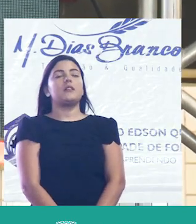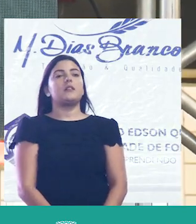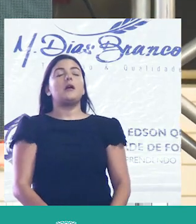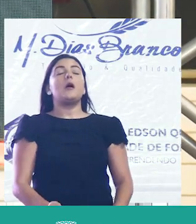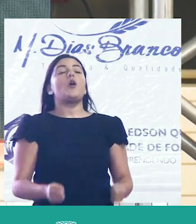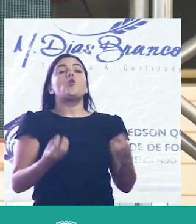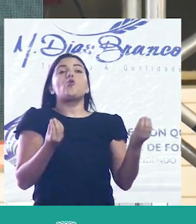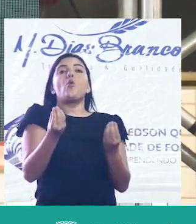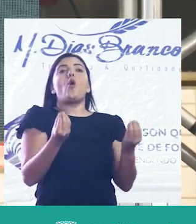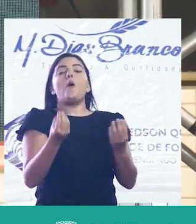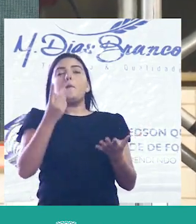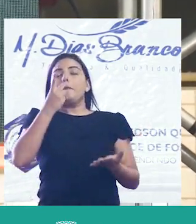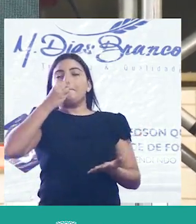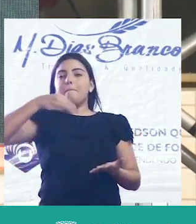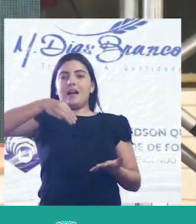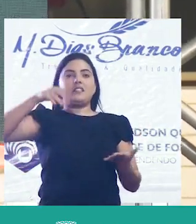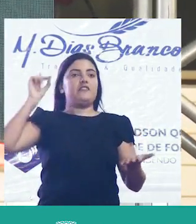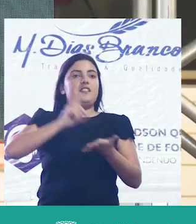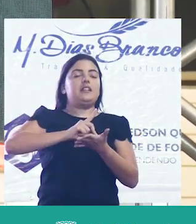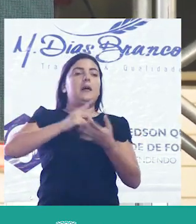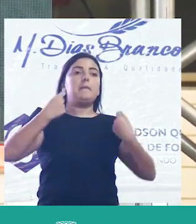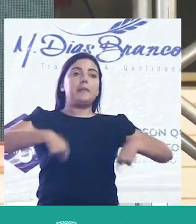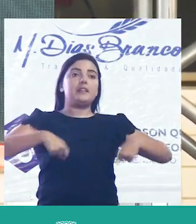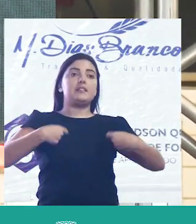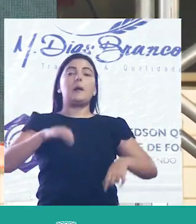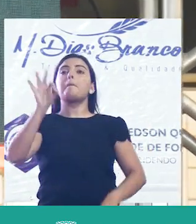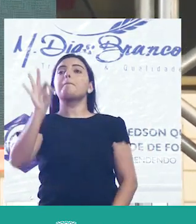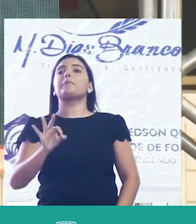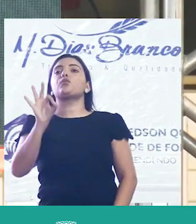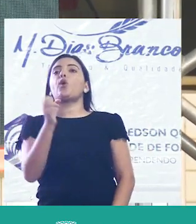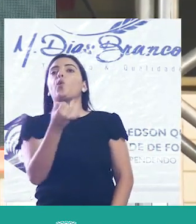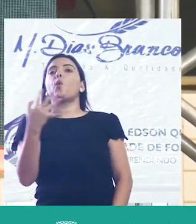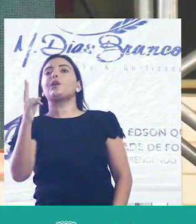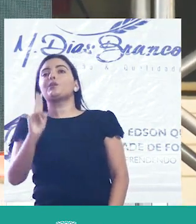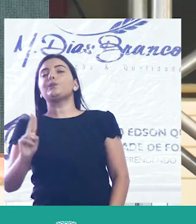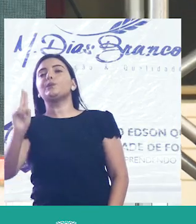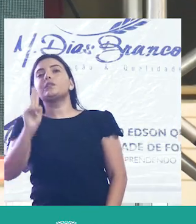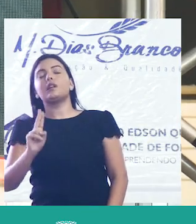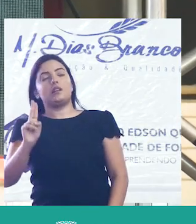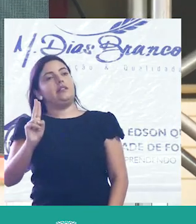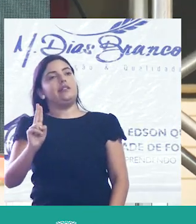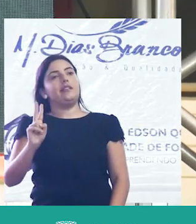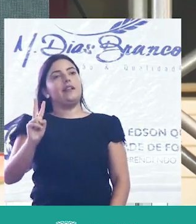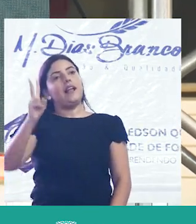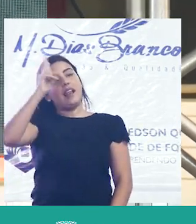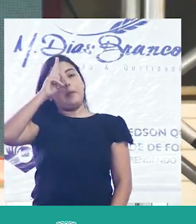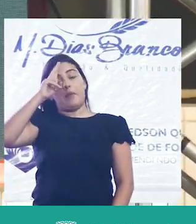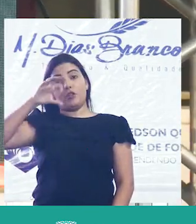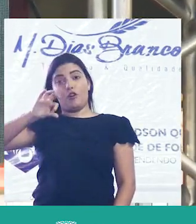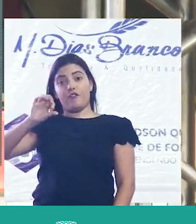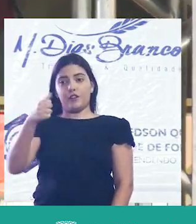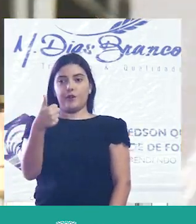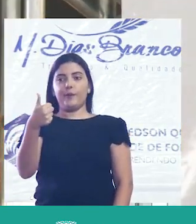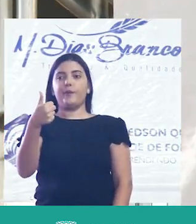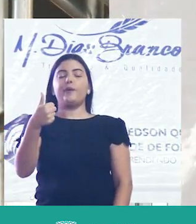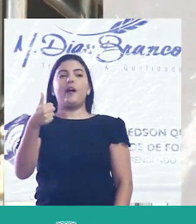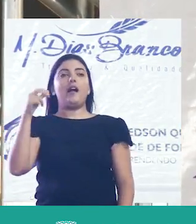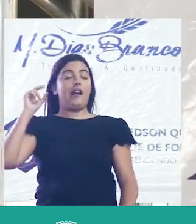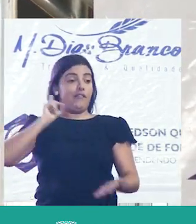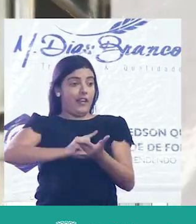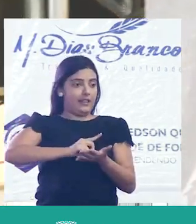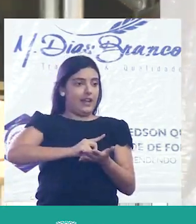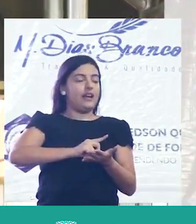você obter a massa real, veja o percentual do rendimento. Por exemplo, aqui foi 91%. Então, a massa